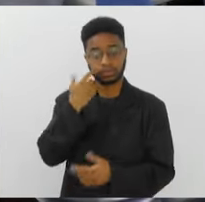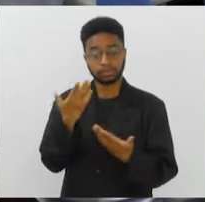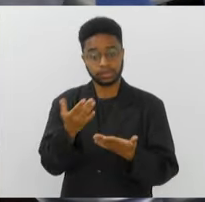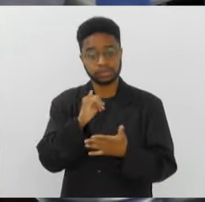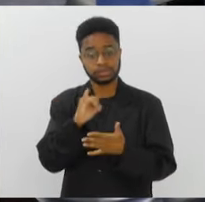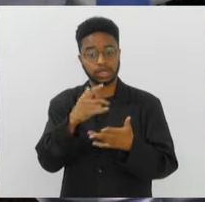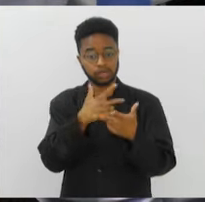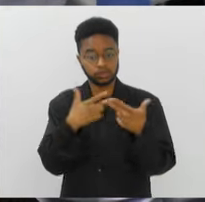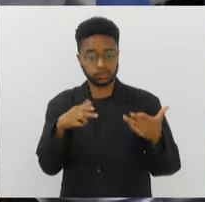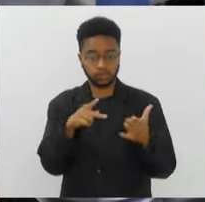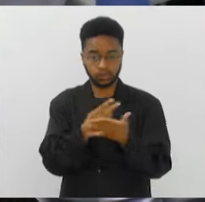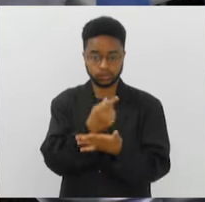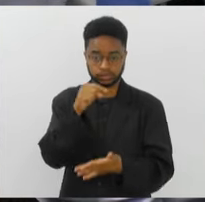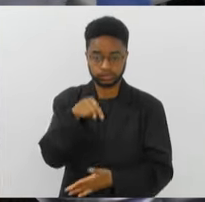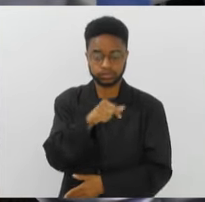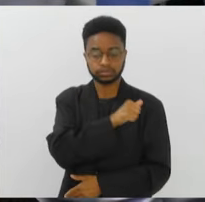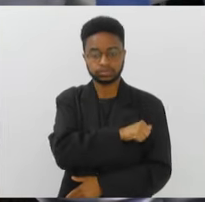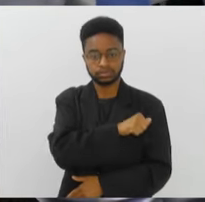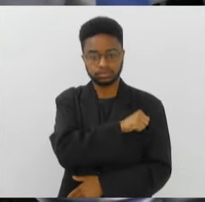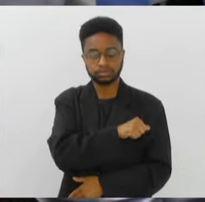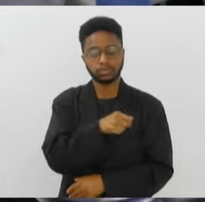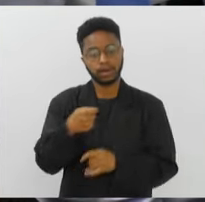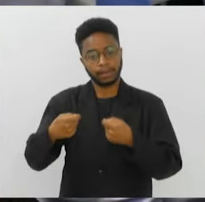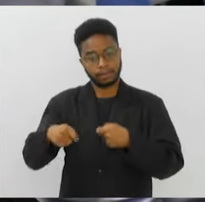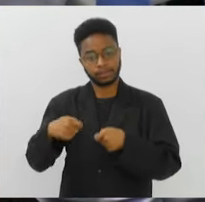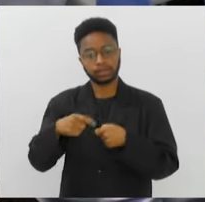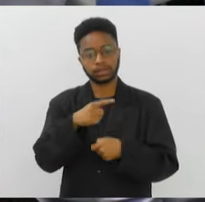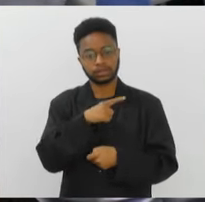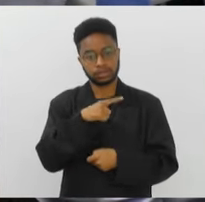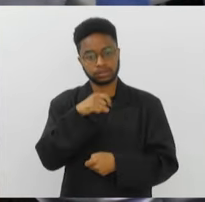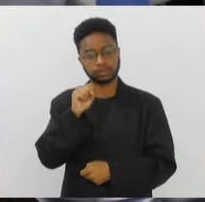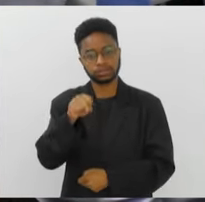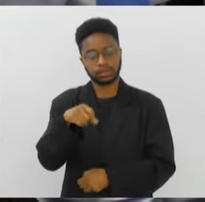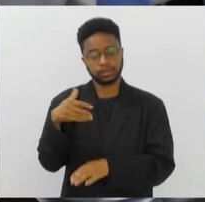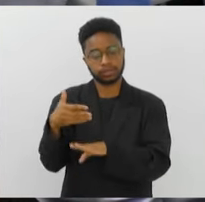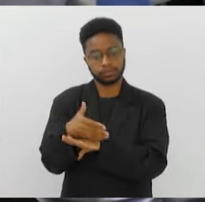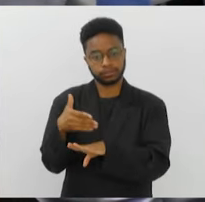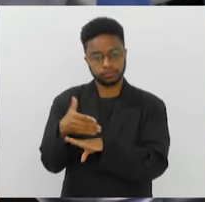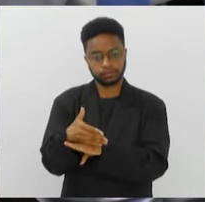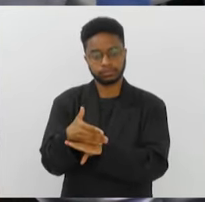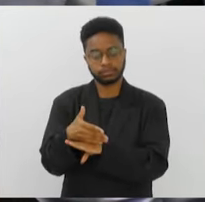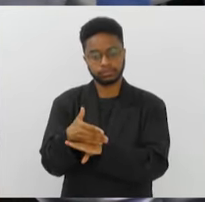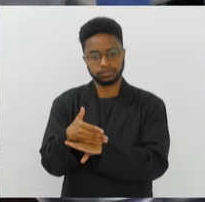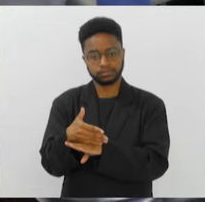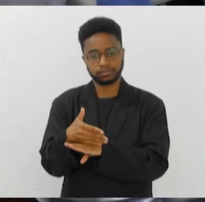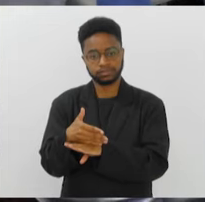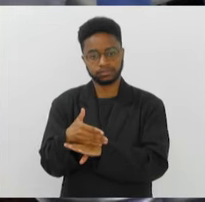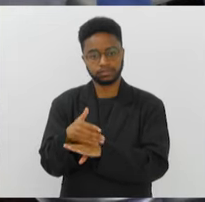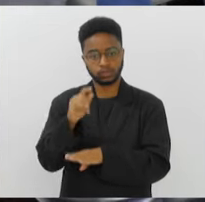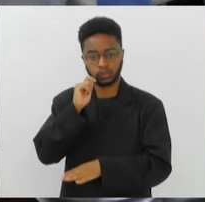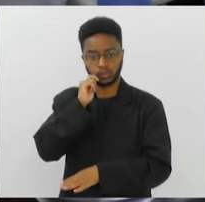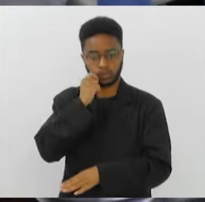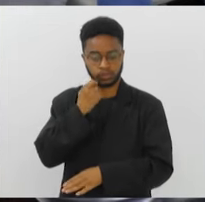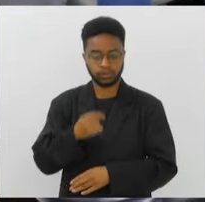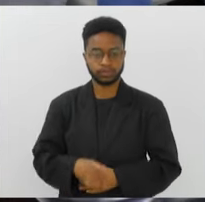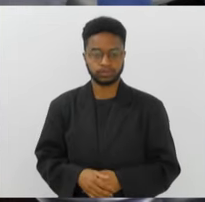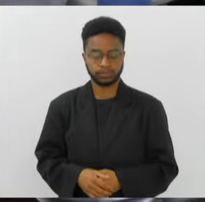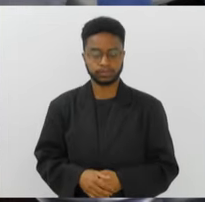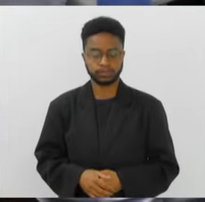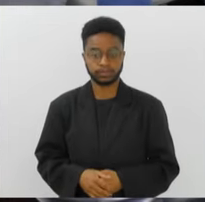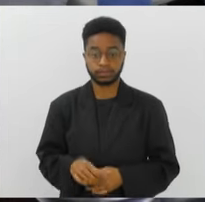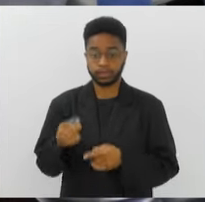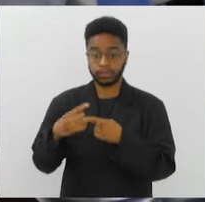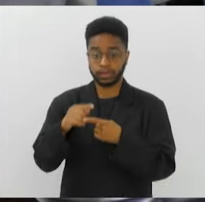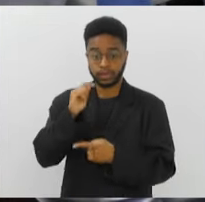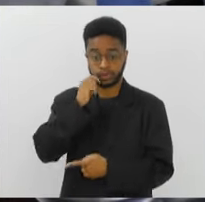acontece no Rio de Janeiro tem, né, a participação do Eduardo Paes. O Eduardo